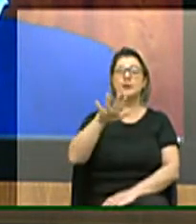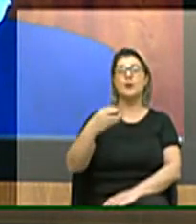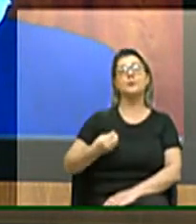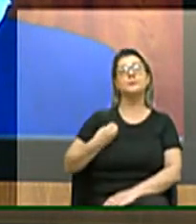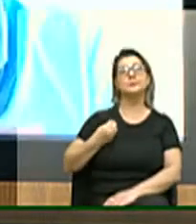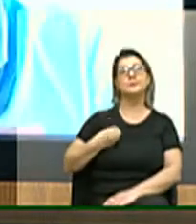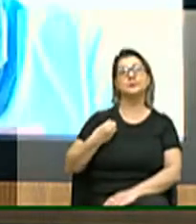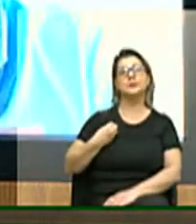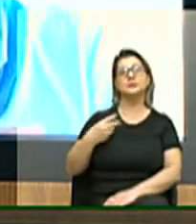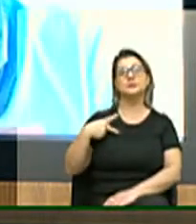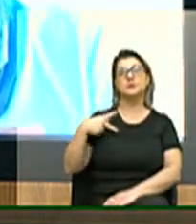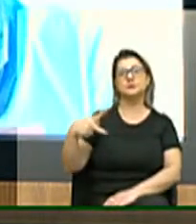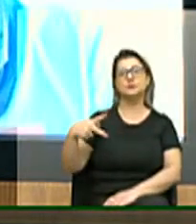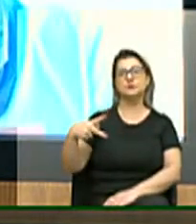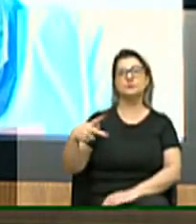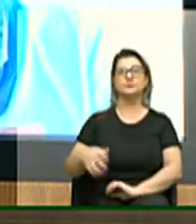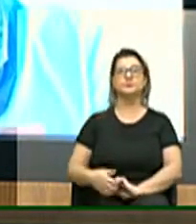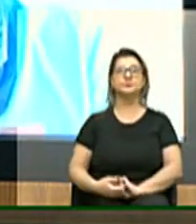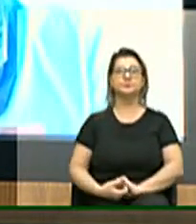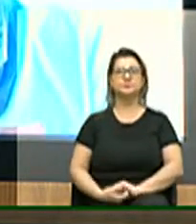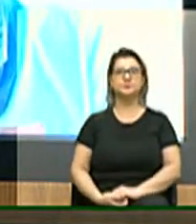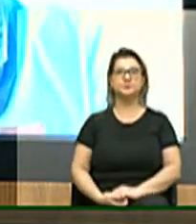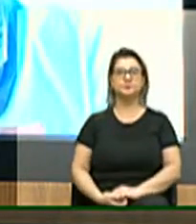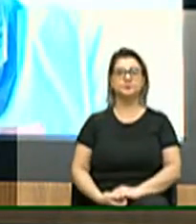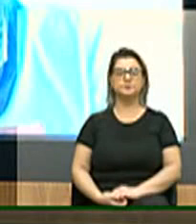Presente. Presente, Gaúcho.